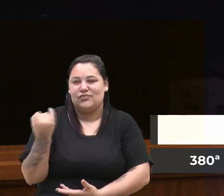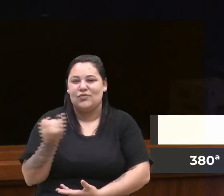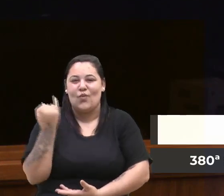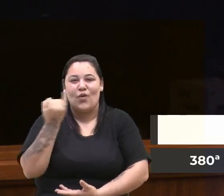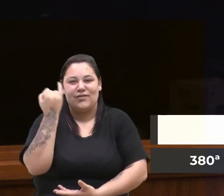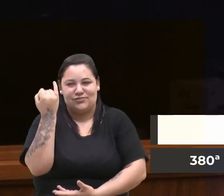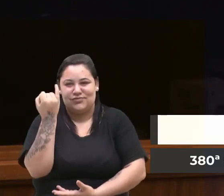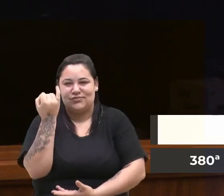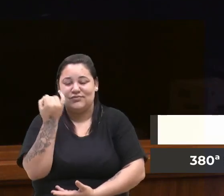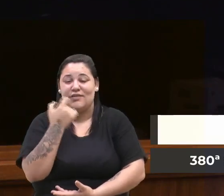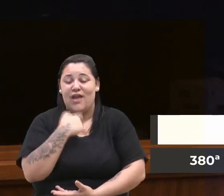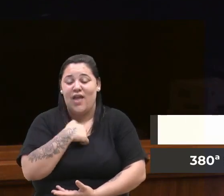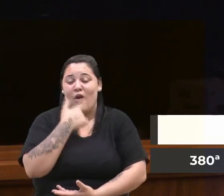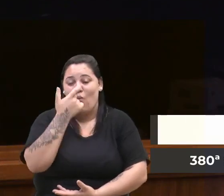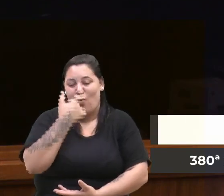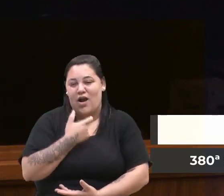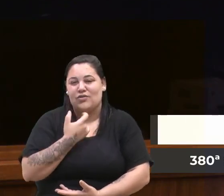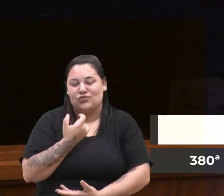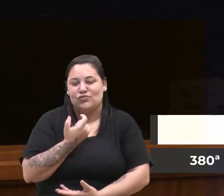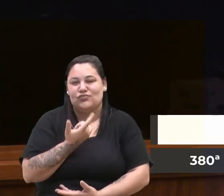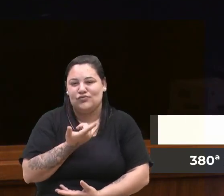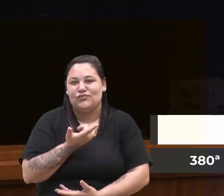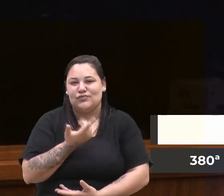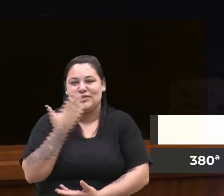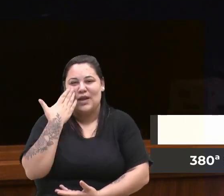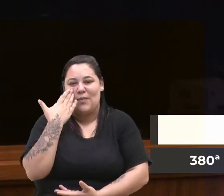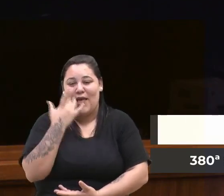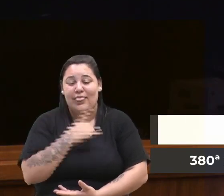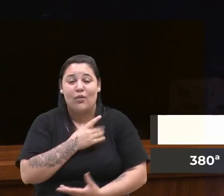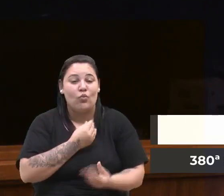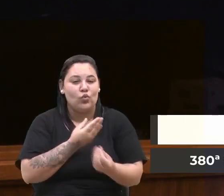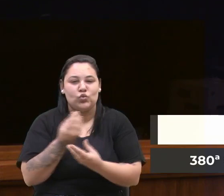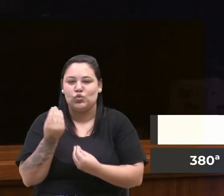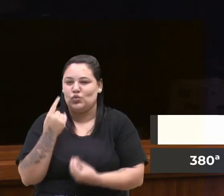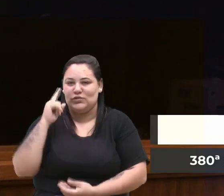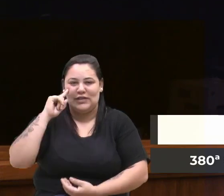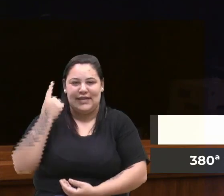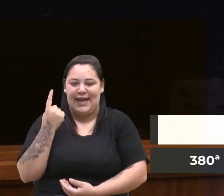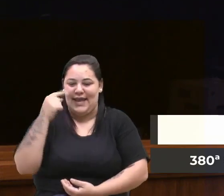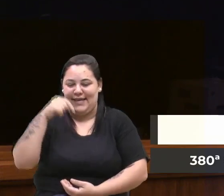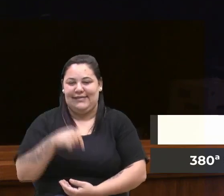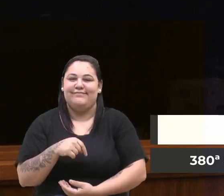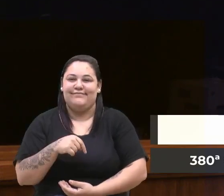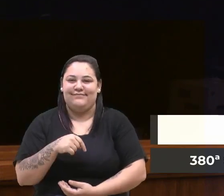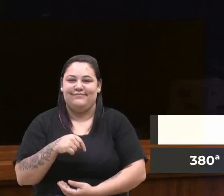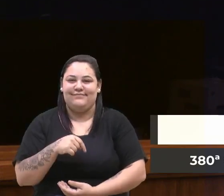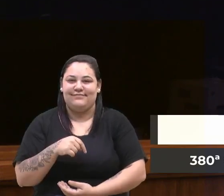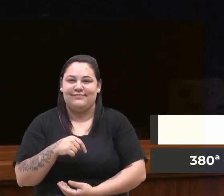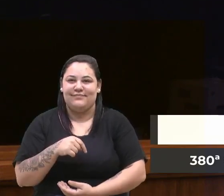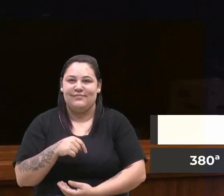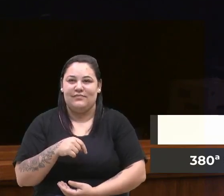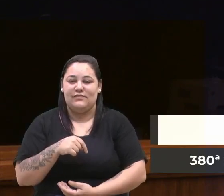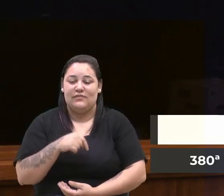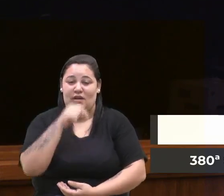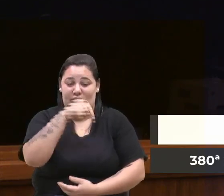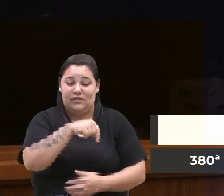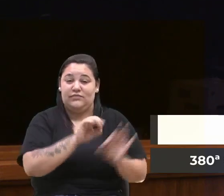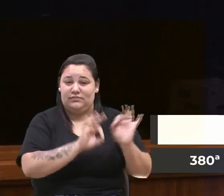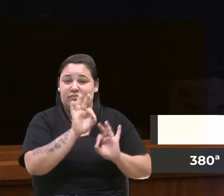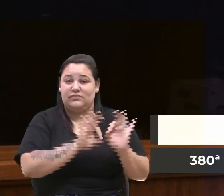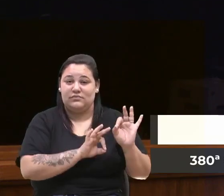muito válido, porque nós temos muitas ideias aqui nessa casa, e esse projeto que